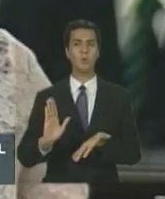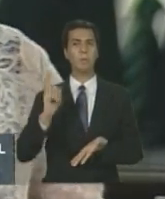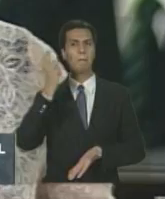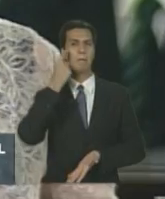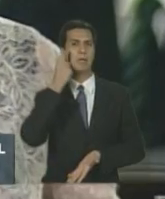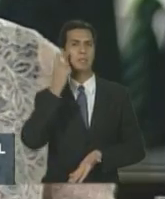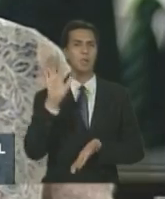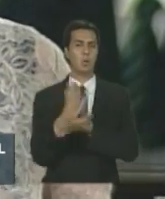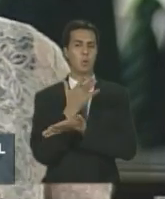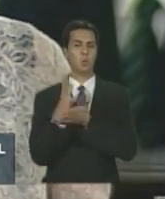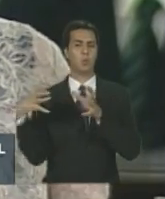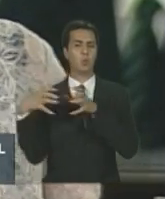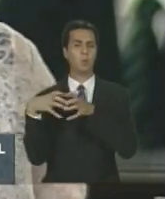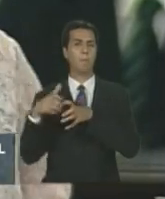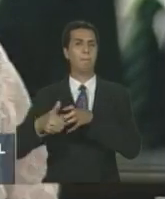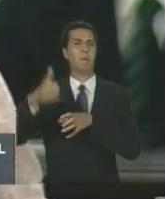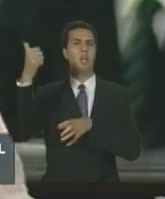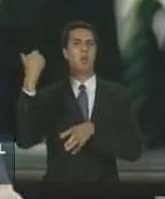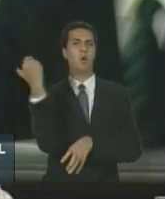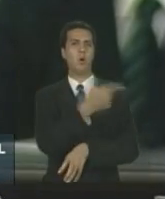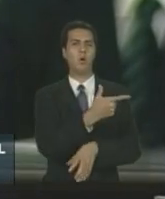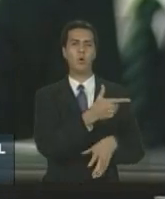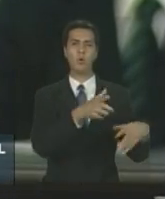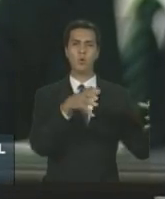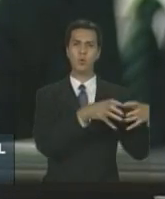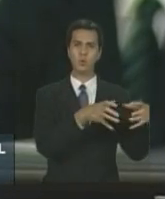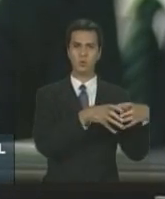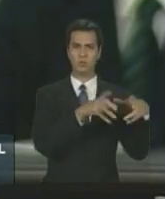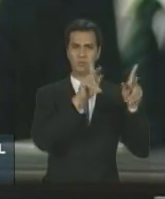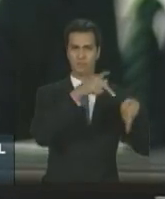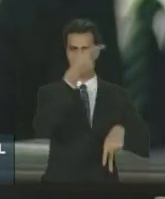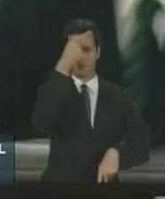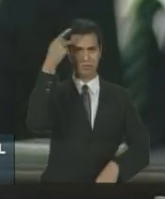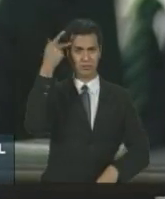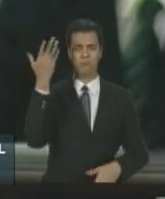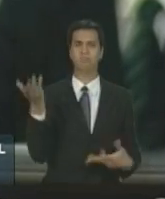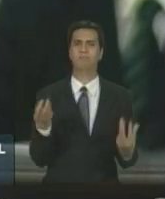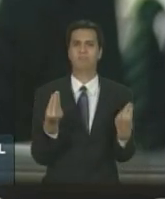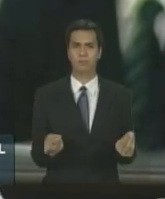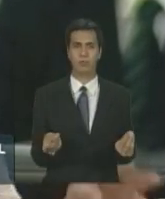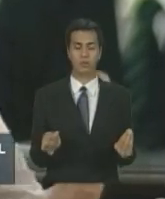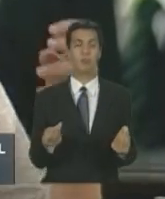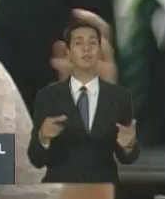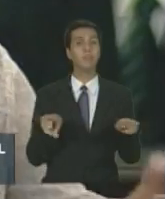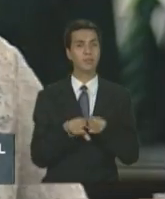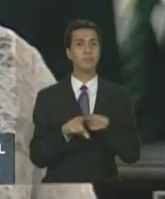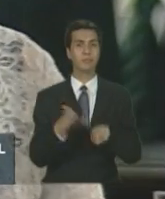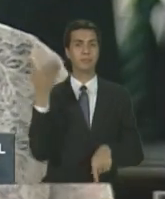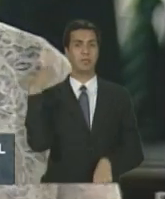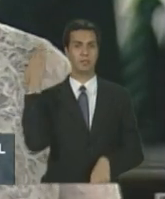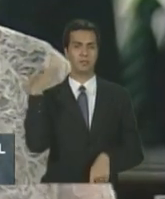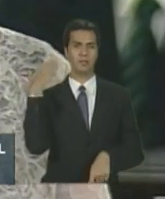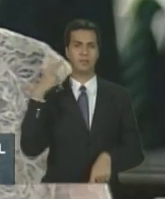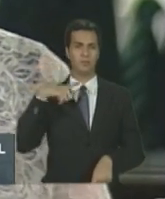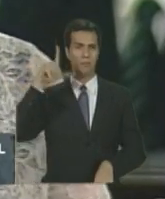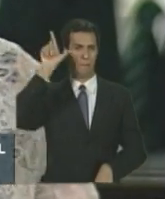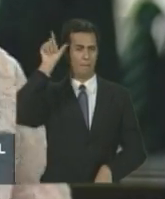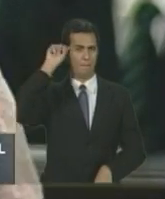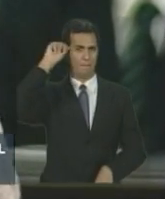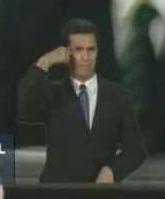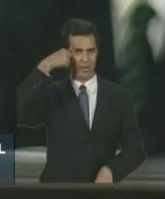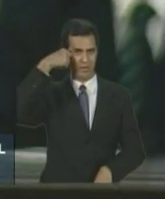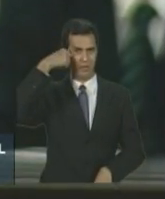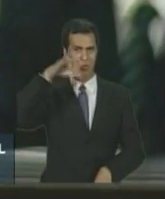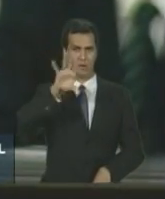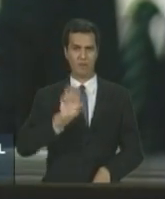tivemos a mesma manifestação. Em todas as guerras étnicas se tem esta mesma expressão, mas